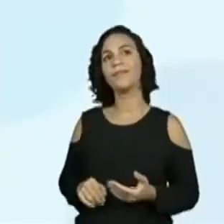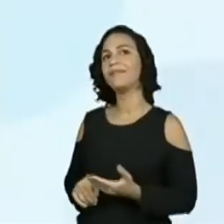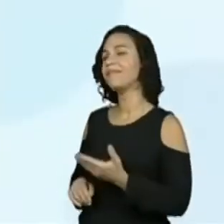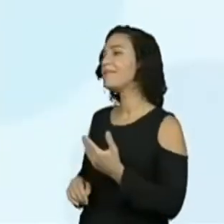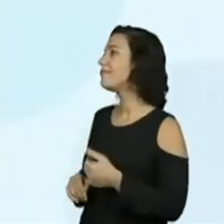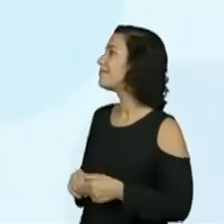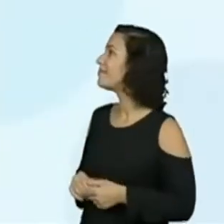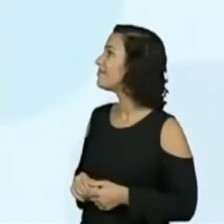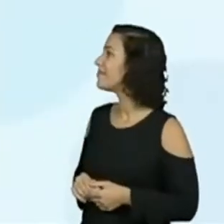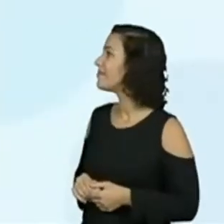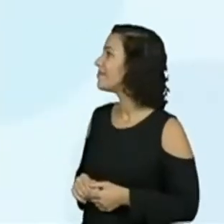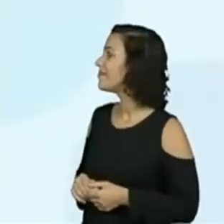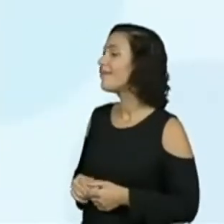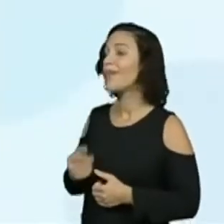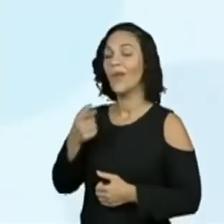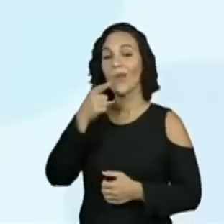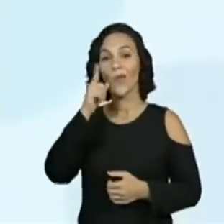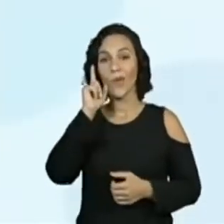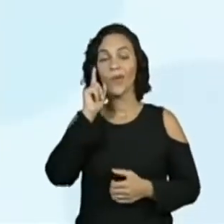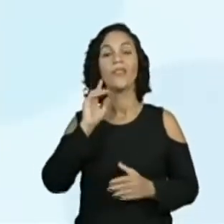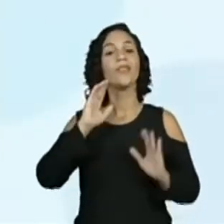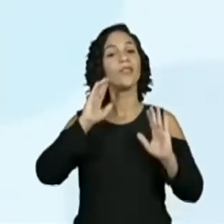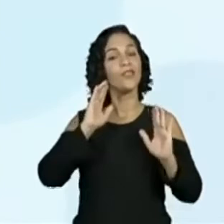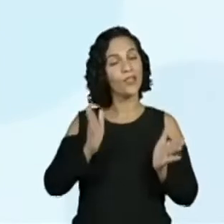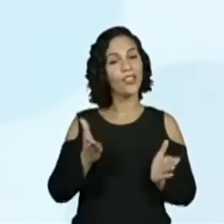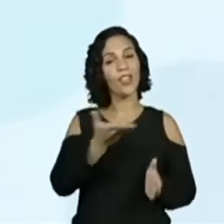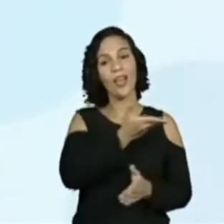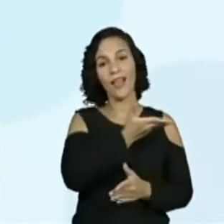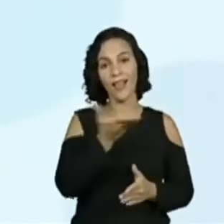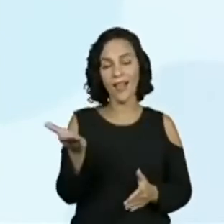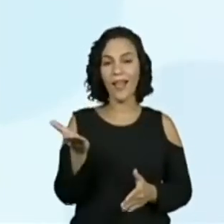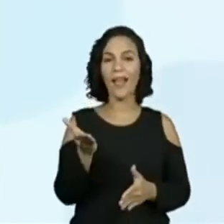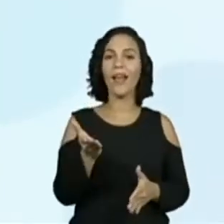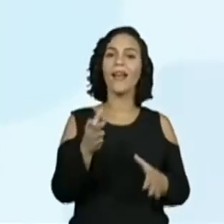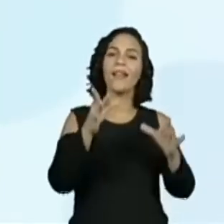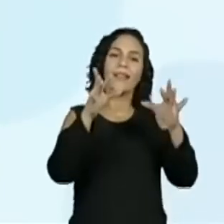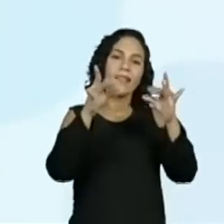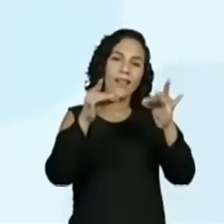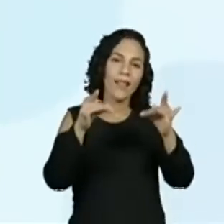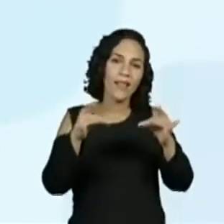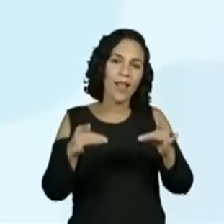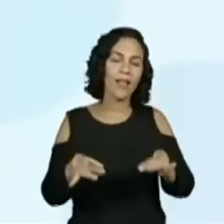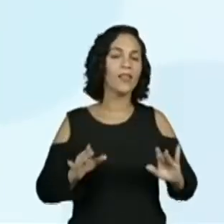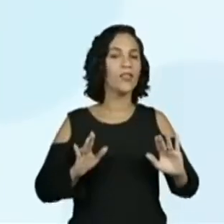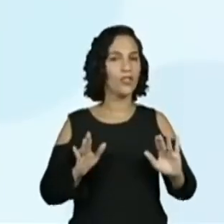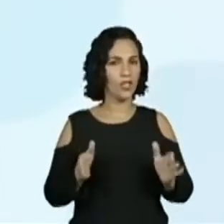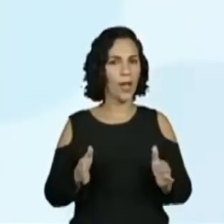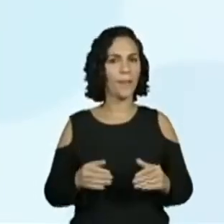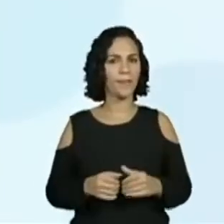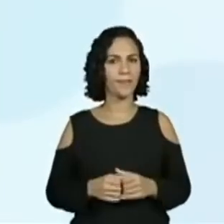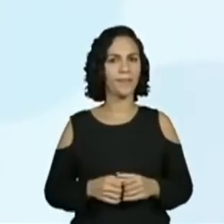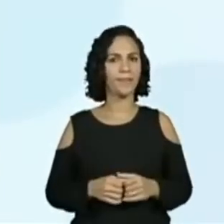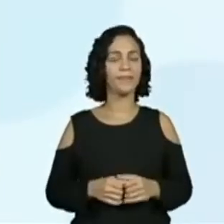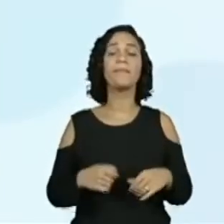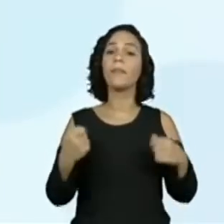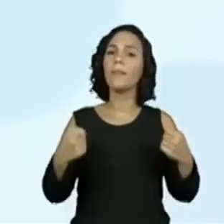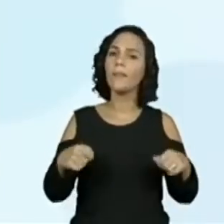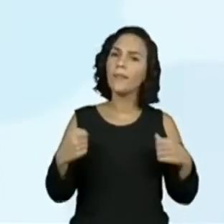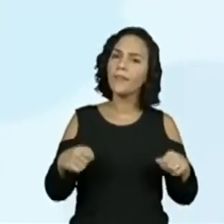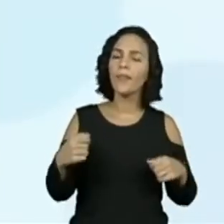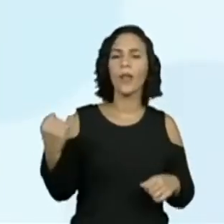um momento ontem de fazer alguns detalhamentos desse registro. Gente, a gente